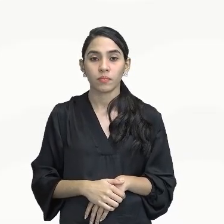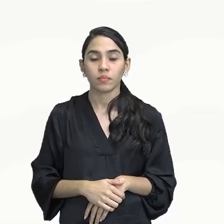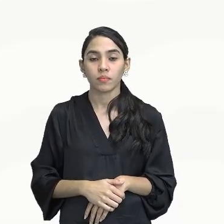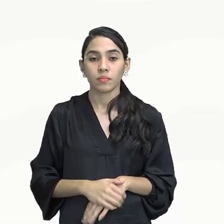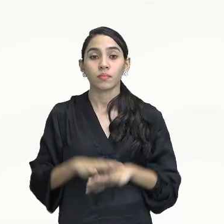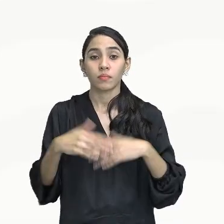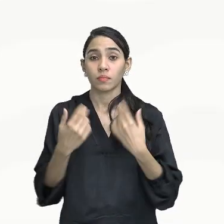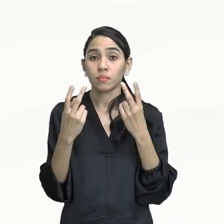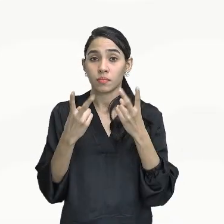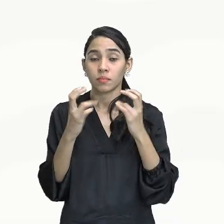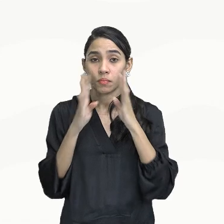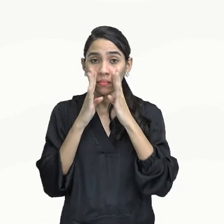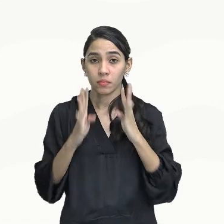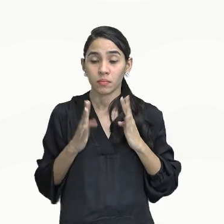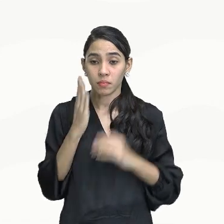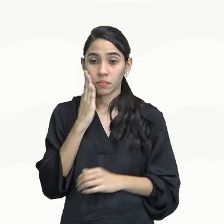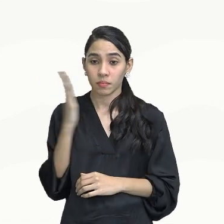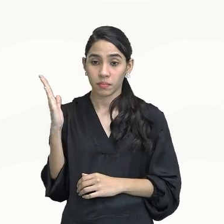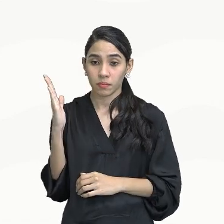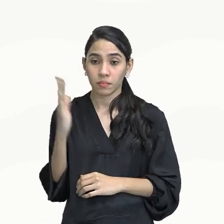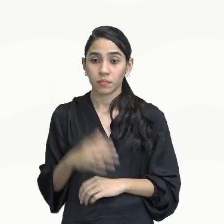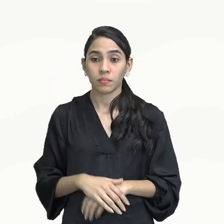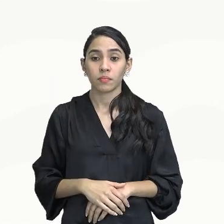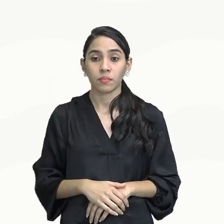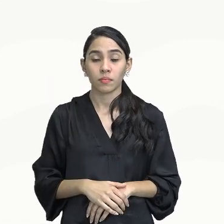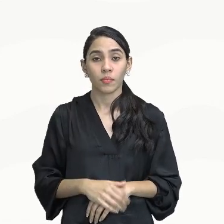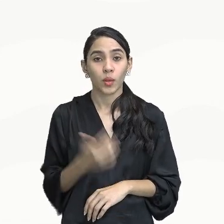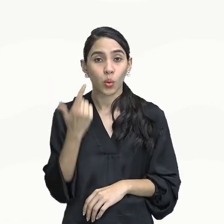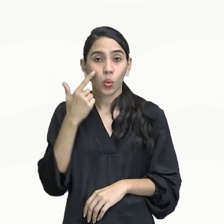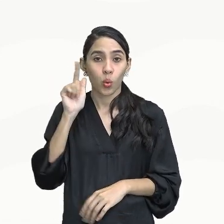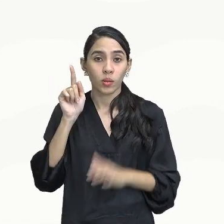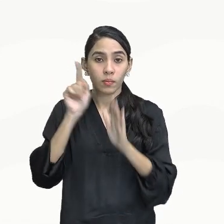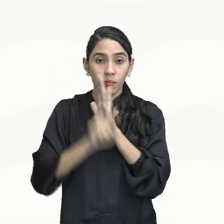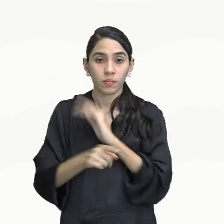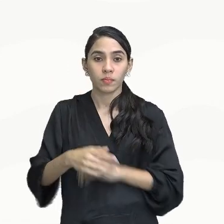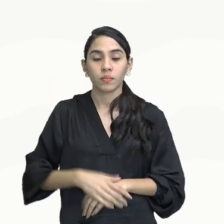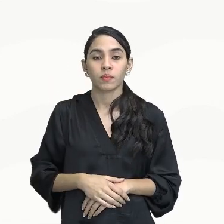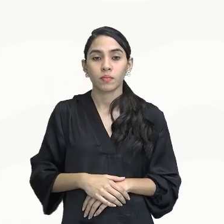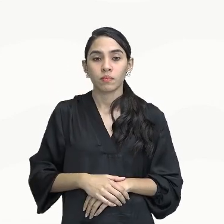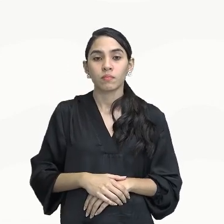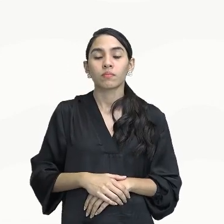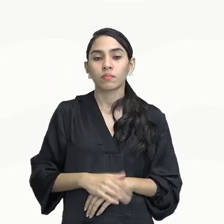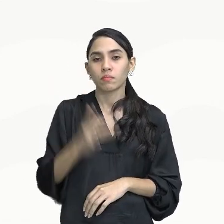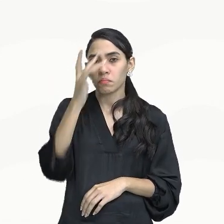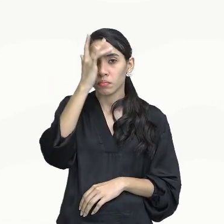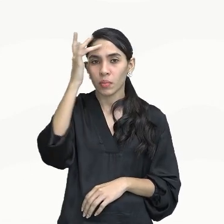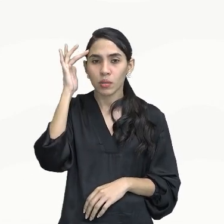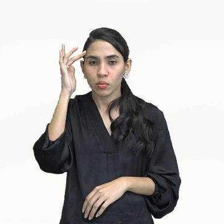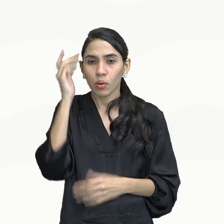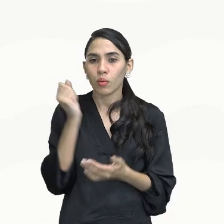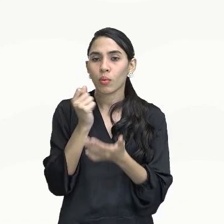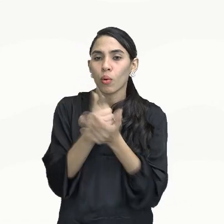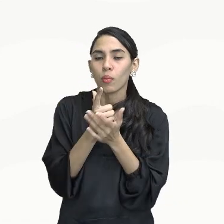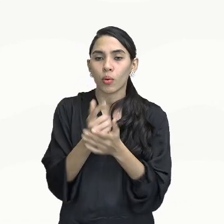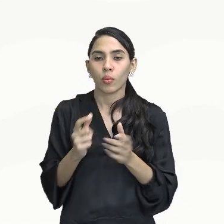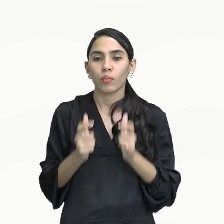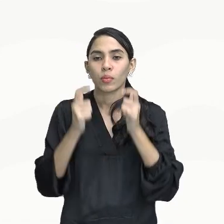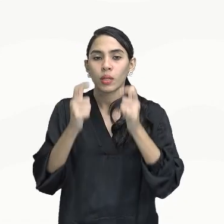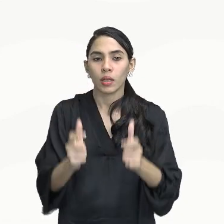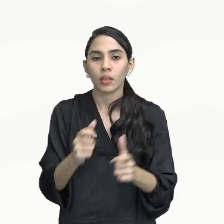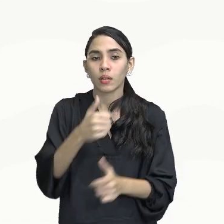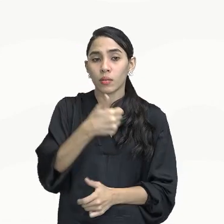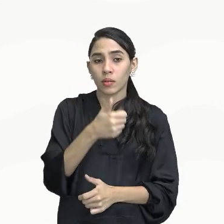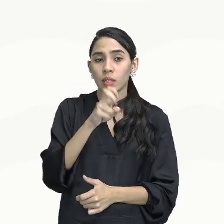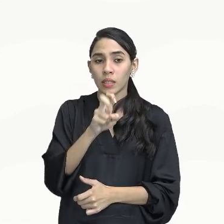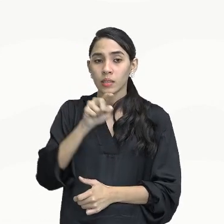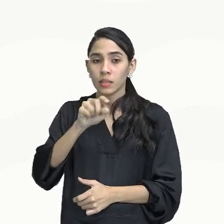Então, observem aí, ó. Nós temos aí uma outra questão que diz assim: um investidor comprou um terreno por